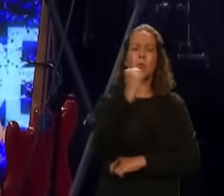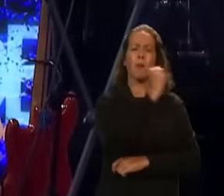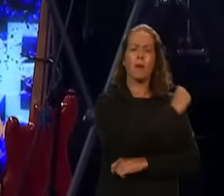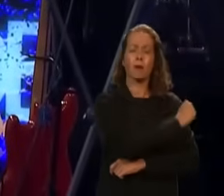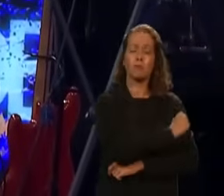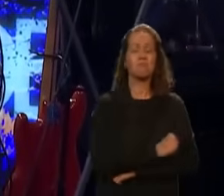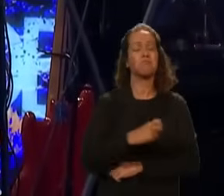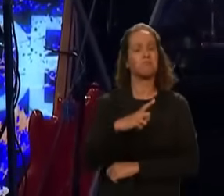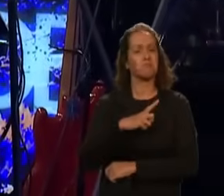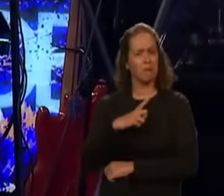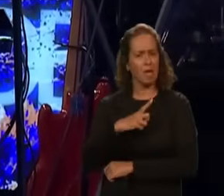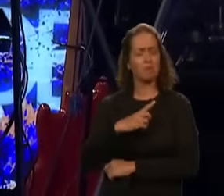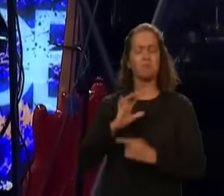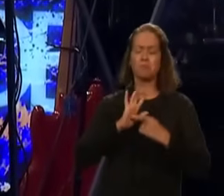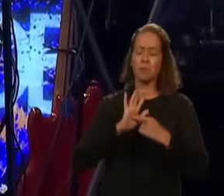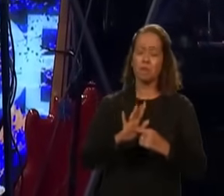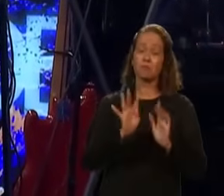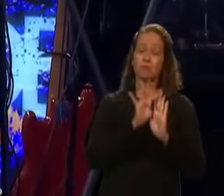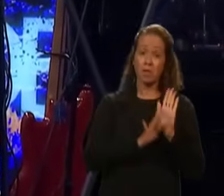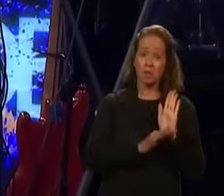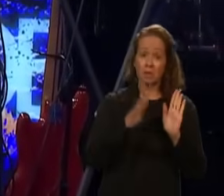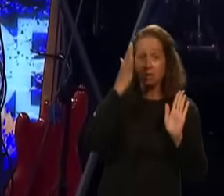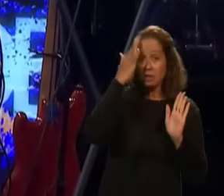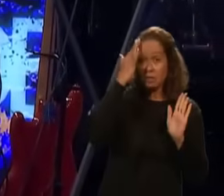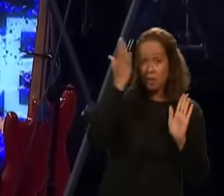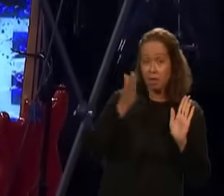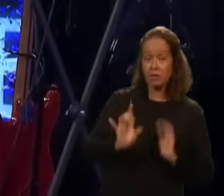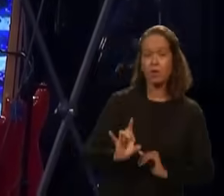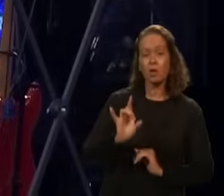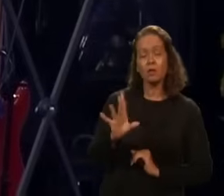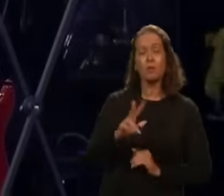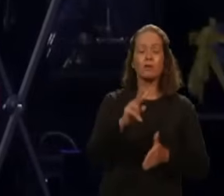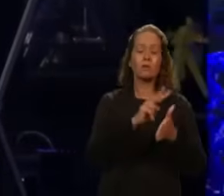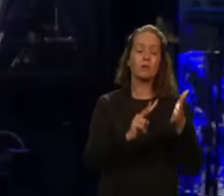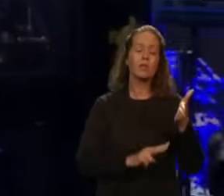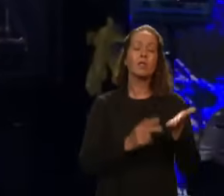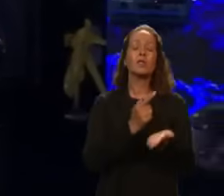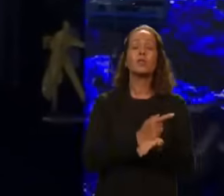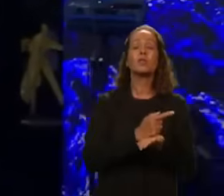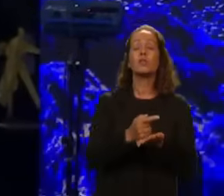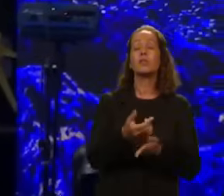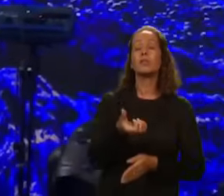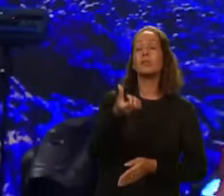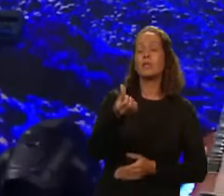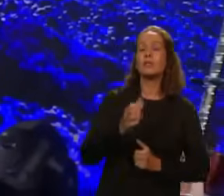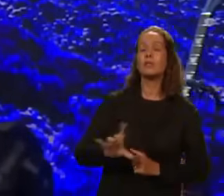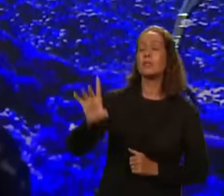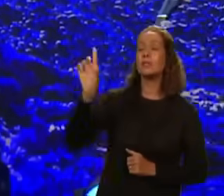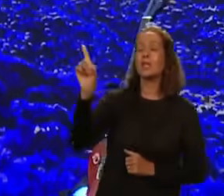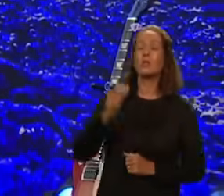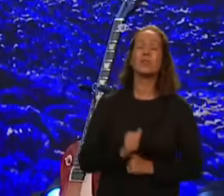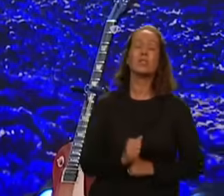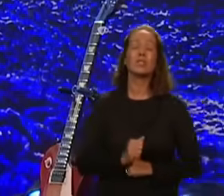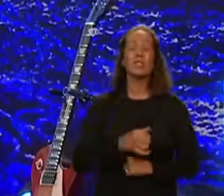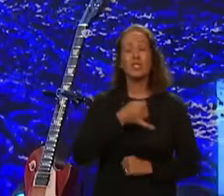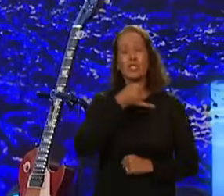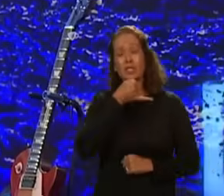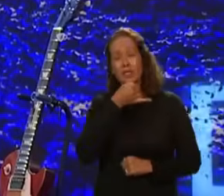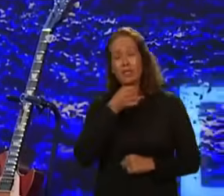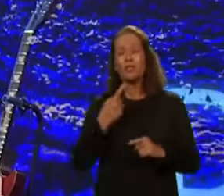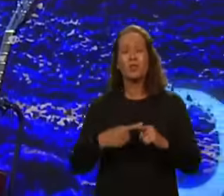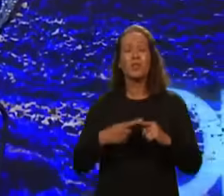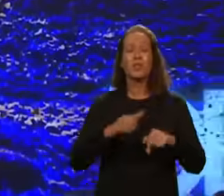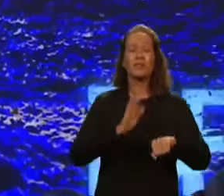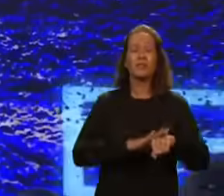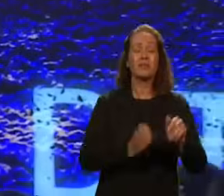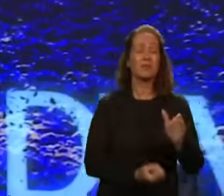Tem. Você quer ver um texto desse? Isso é só você ler lá Gênesis 6. Deus ficou triste de ter feito o homem, e a Bíblia diz que